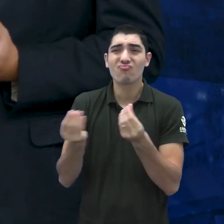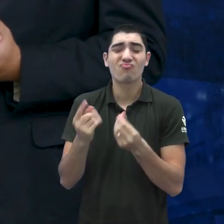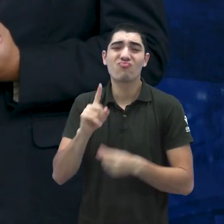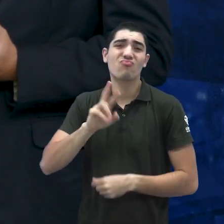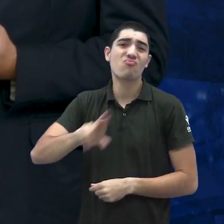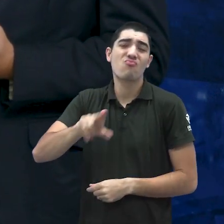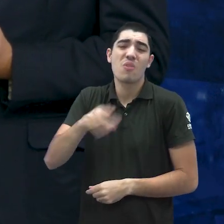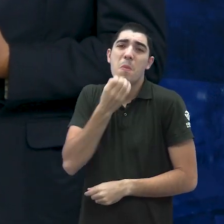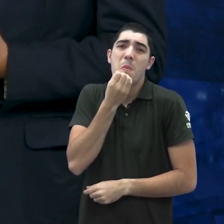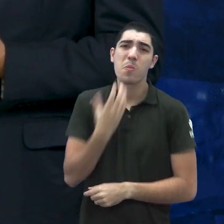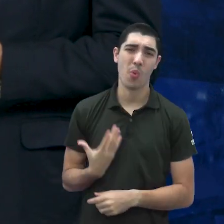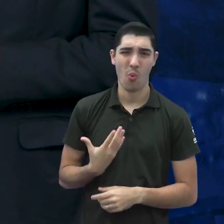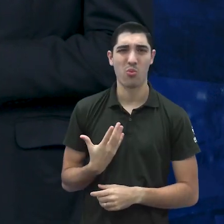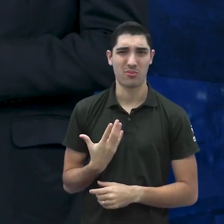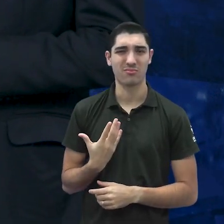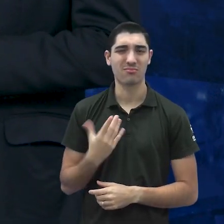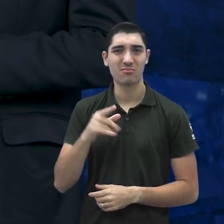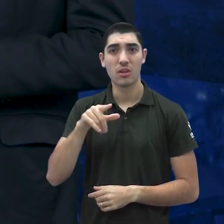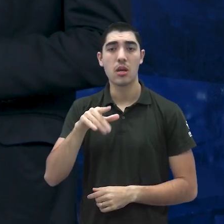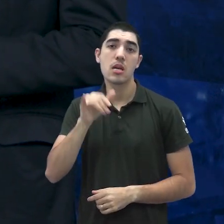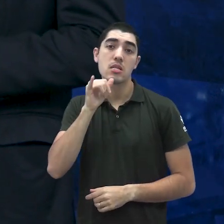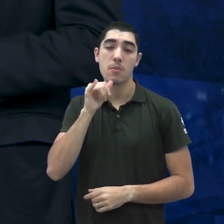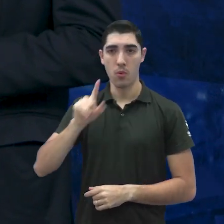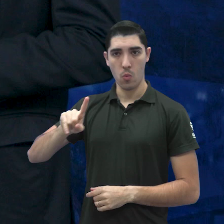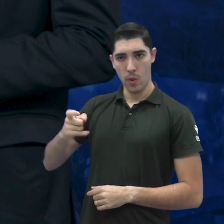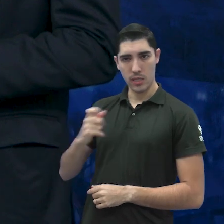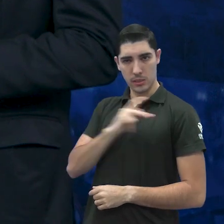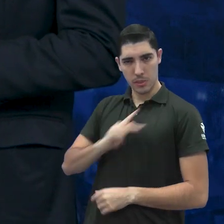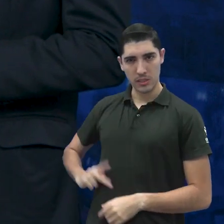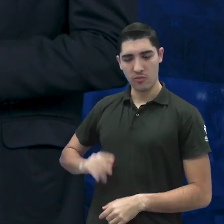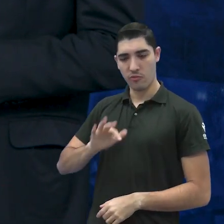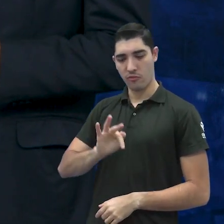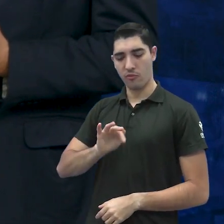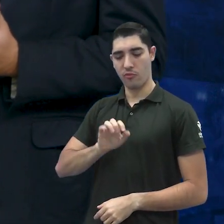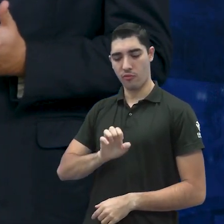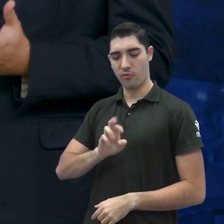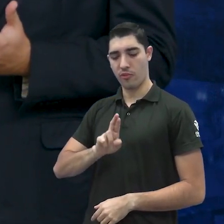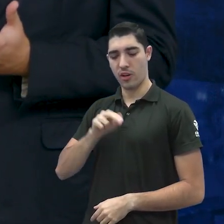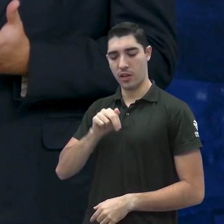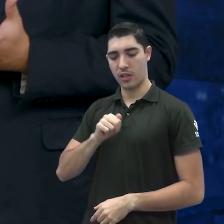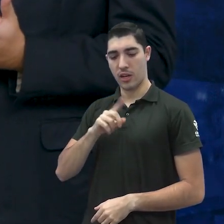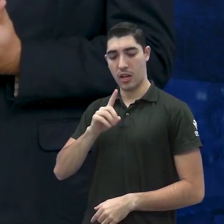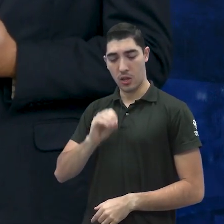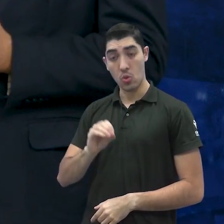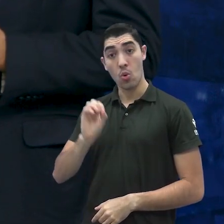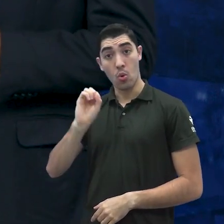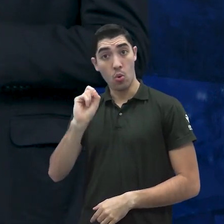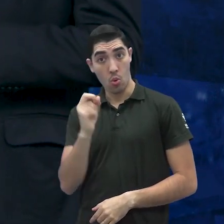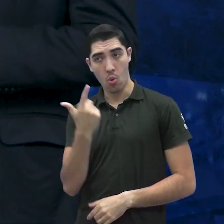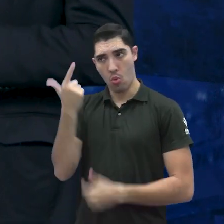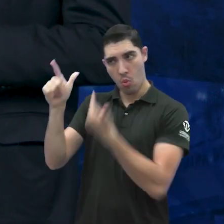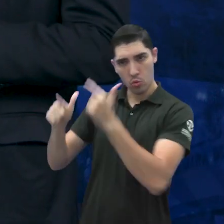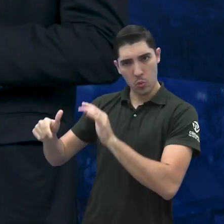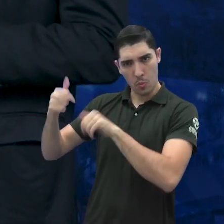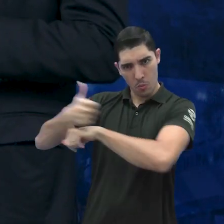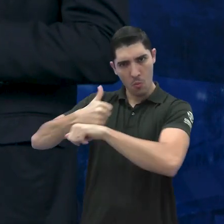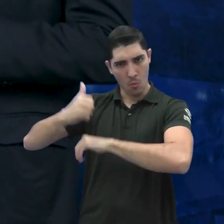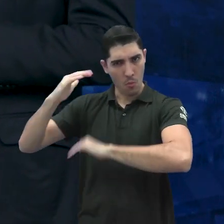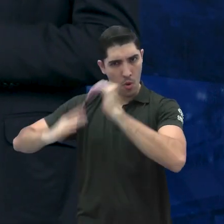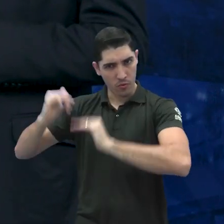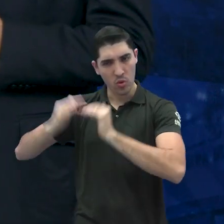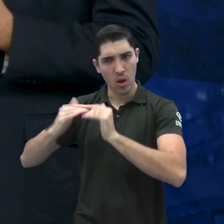prático na governança do Poder Executivo. O próprio ex-presidente Fernando Henrique Cardoso, outros estudiosos do tema, dizem que a reeleição